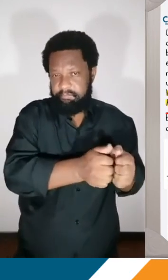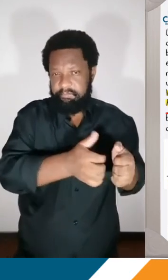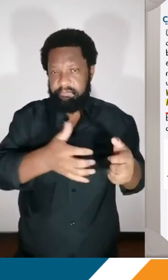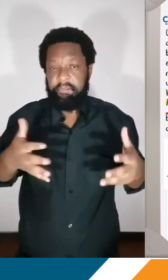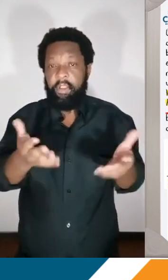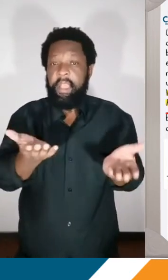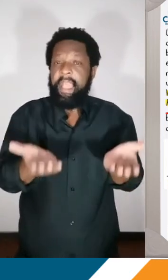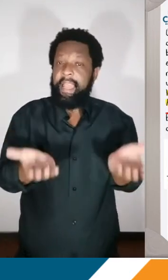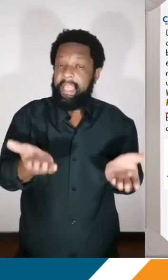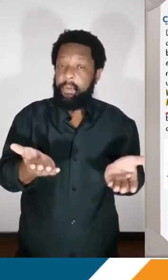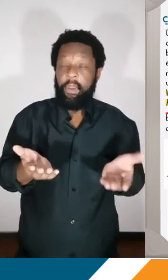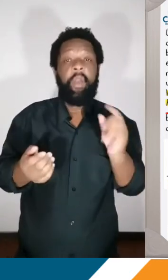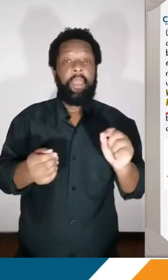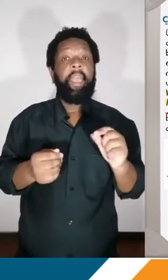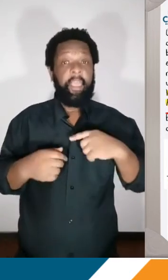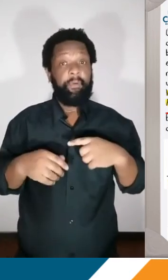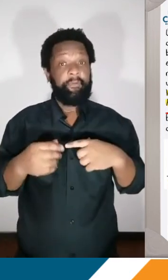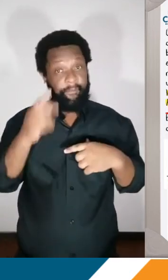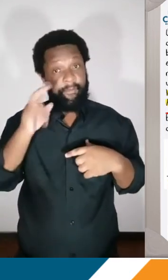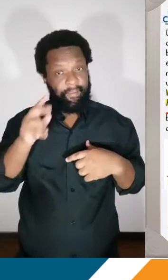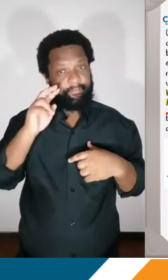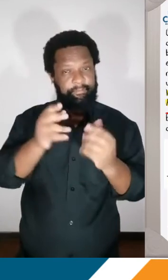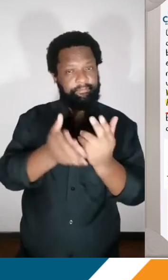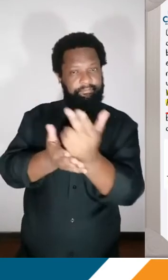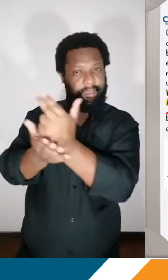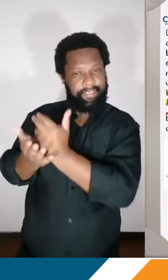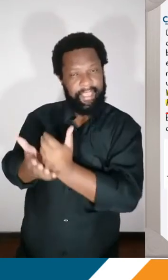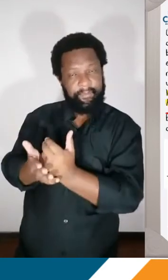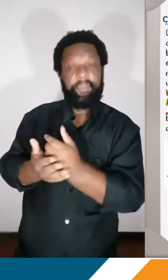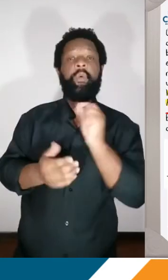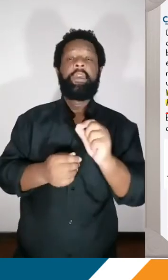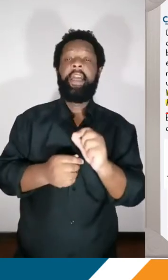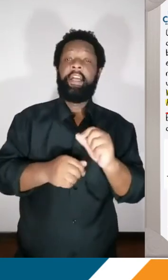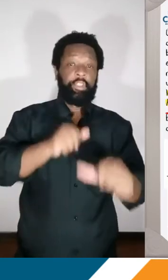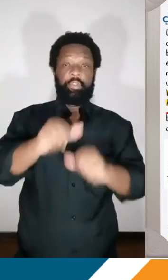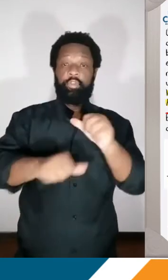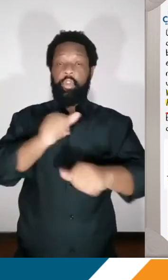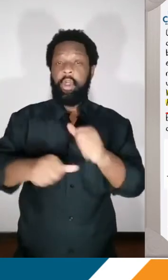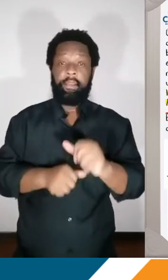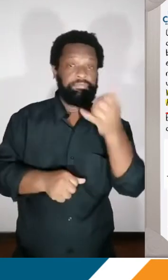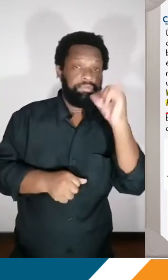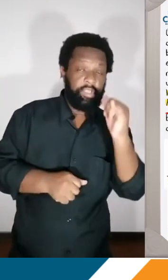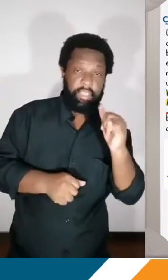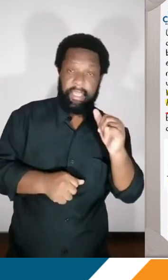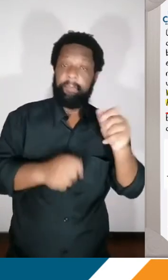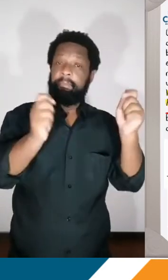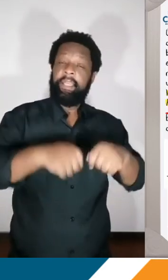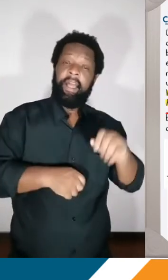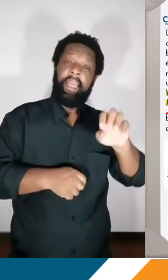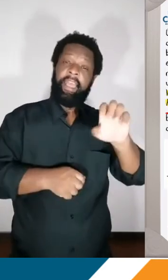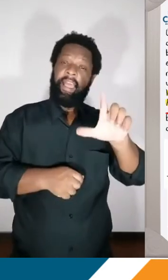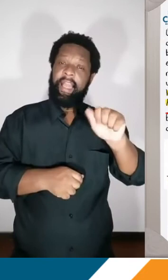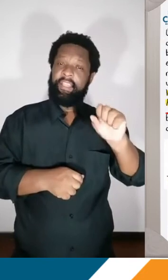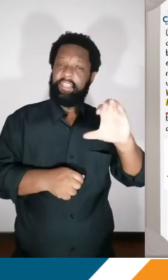na posição de equilíbrio, que é o que eu coloquei nesse desenho, ele vai estar trocando uma energia potencial elástica por